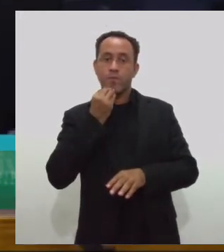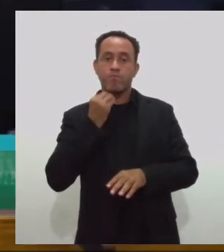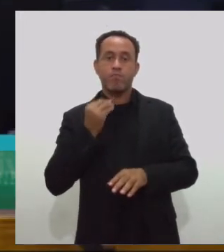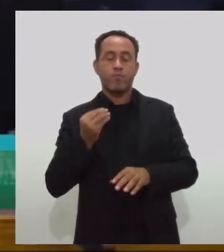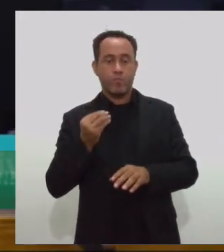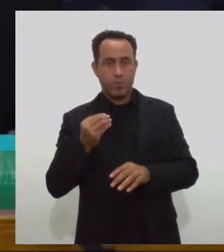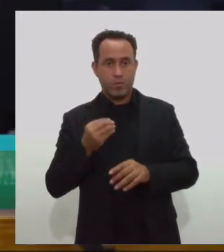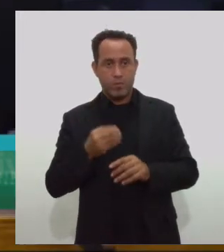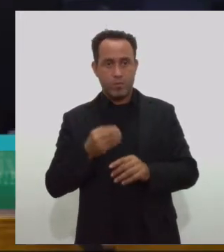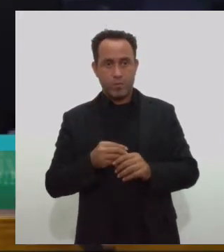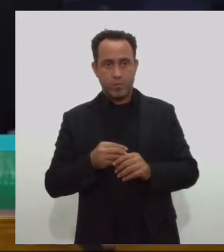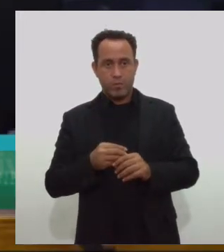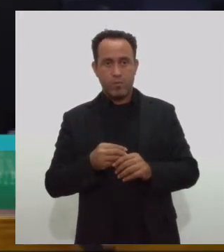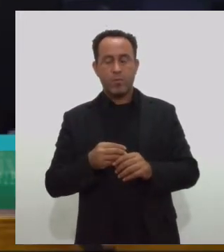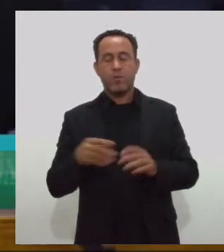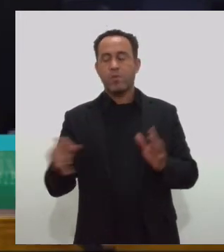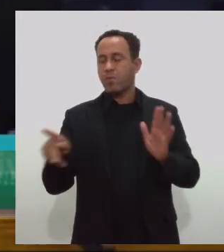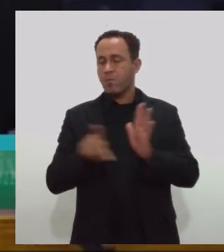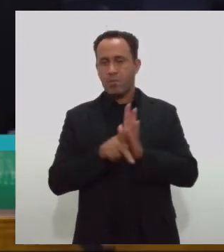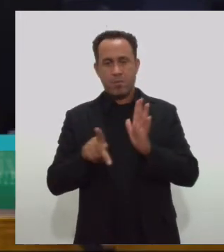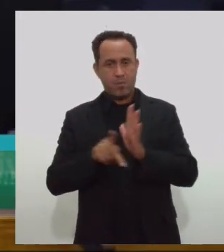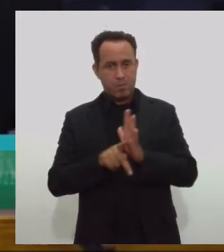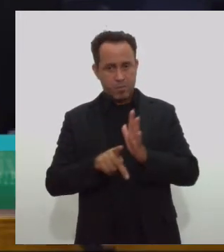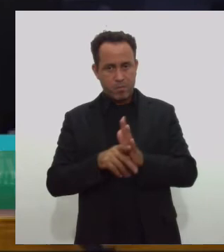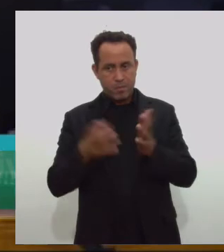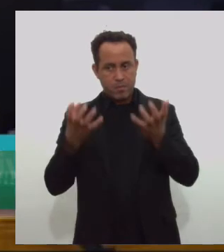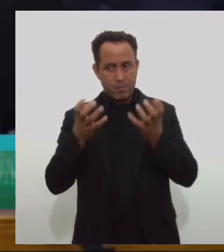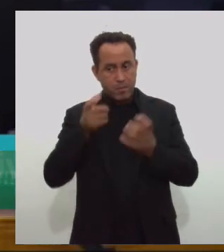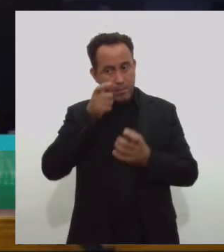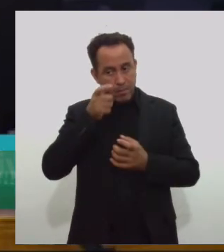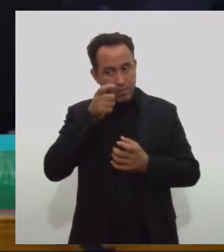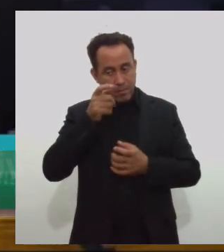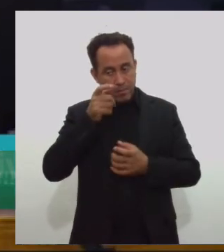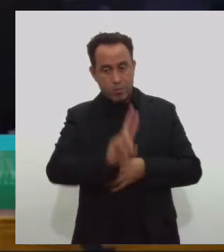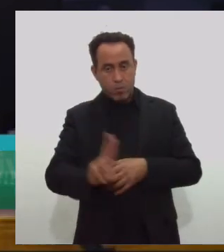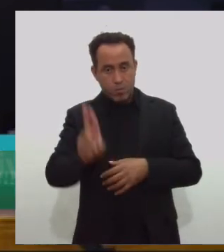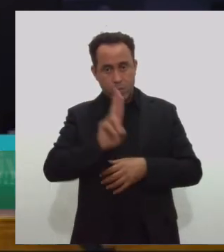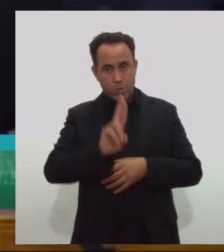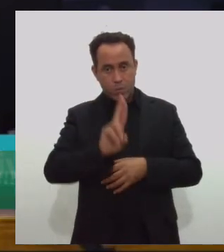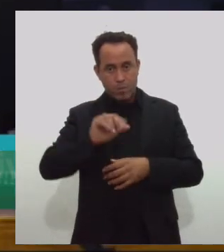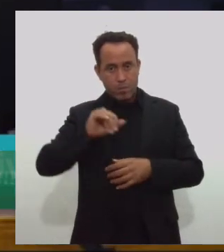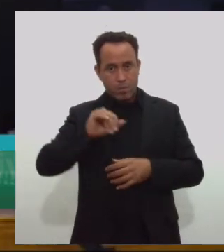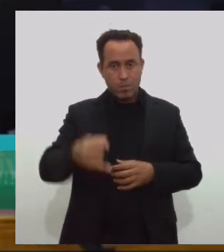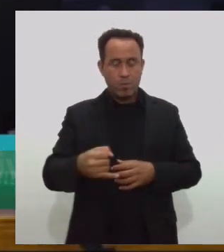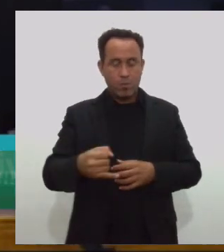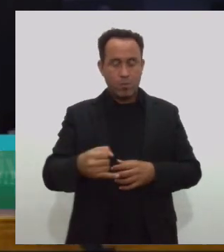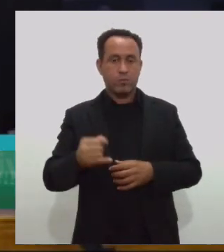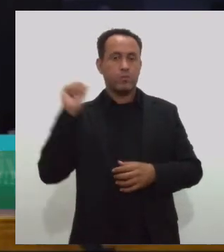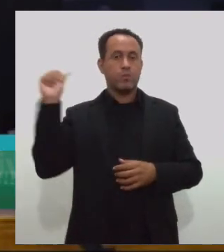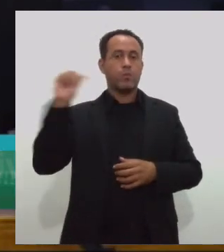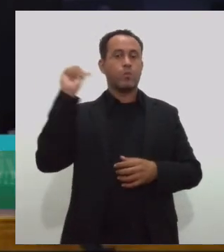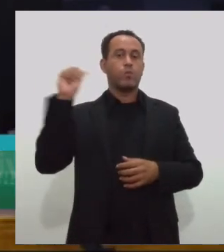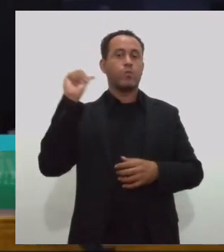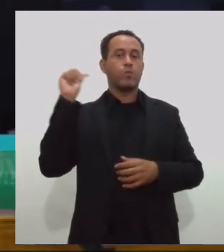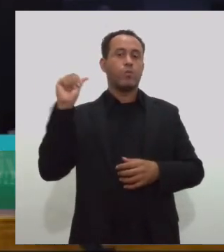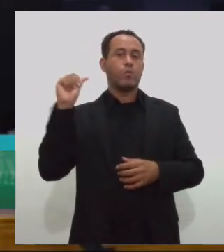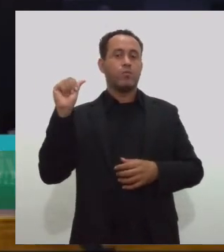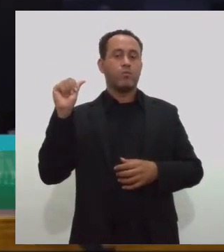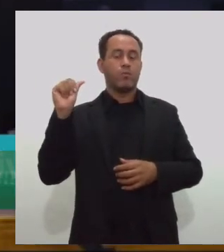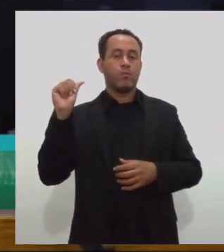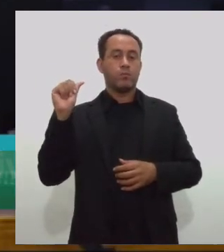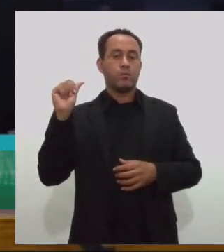abstratos, muito propícios para quem sempre quer usar do abuso de autoridade. Ao definir